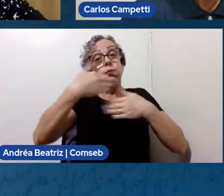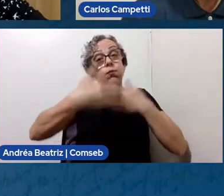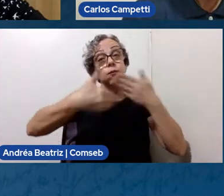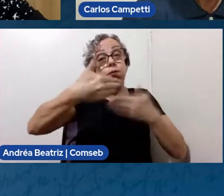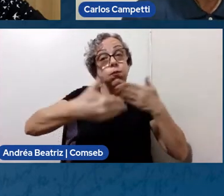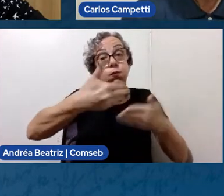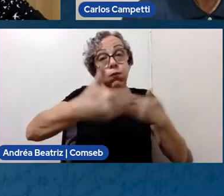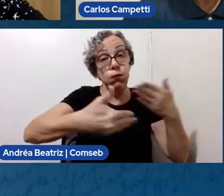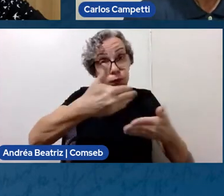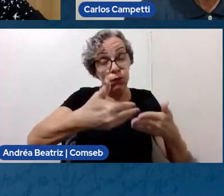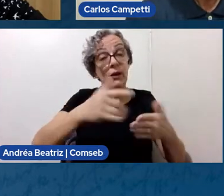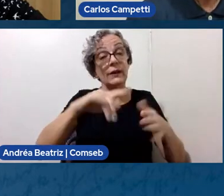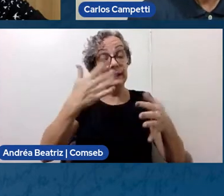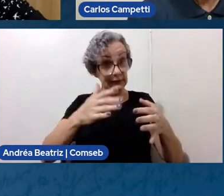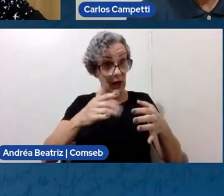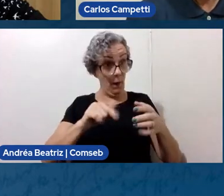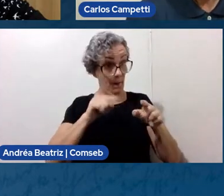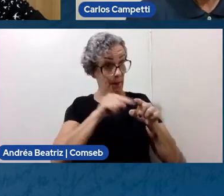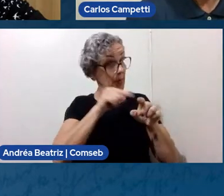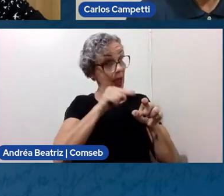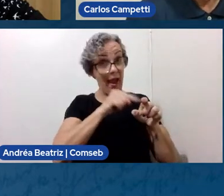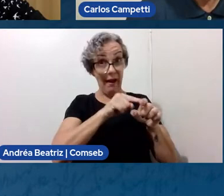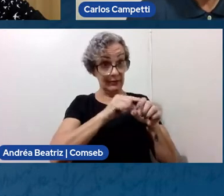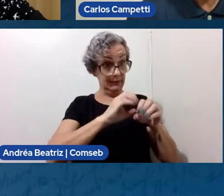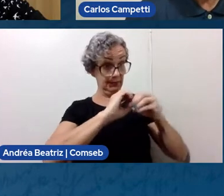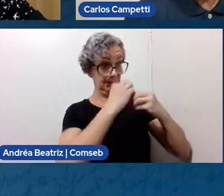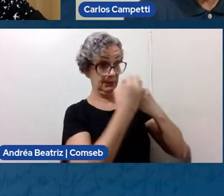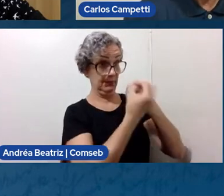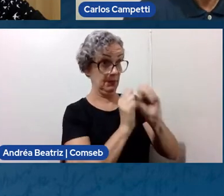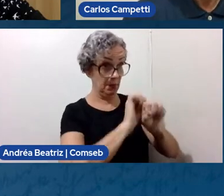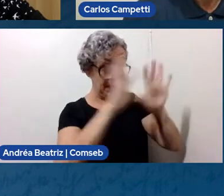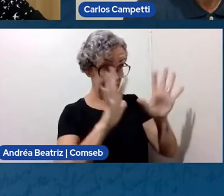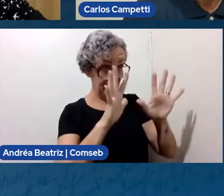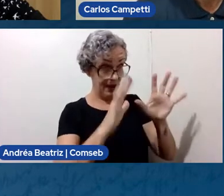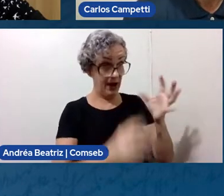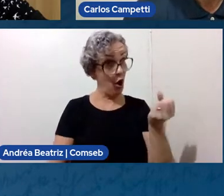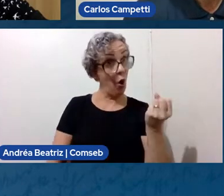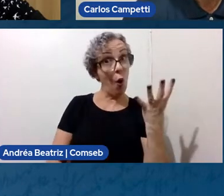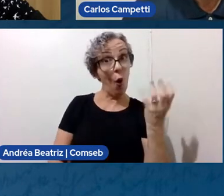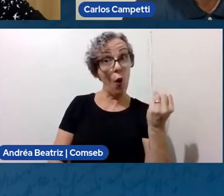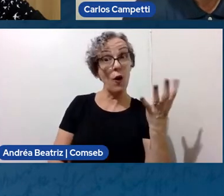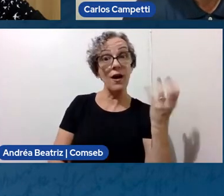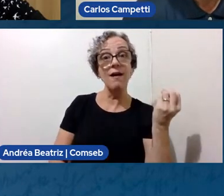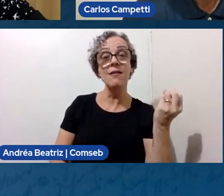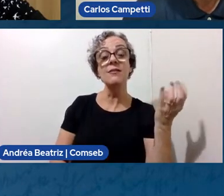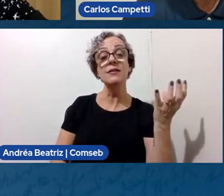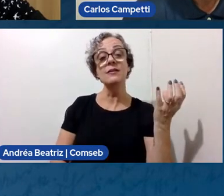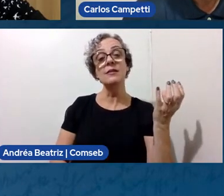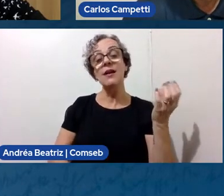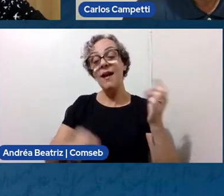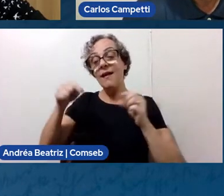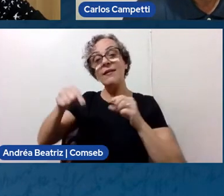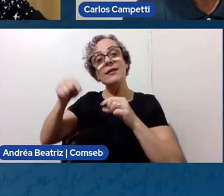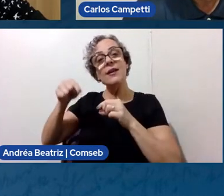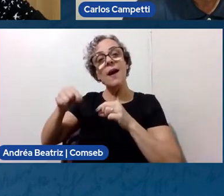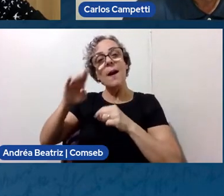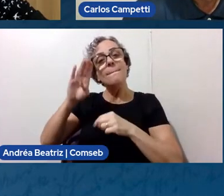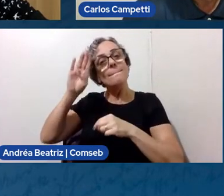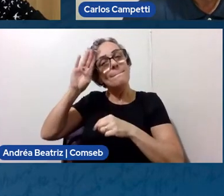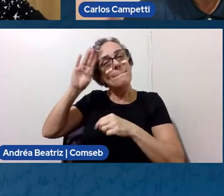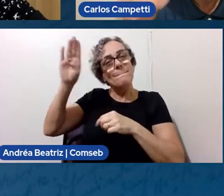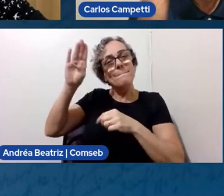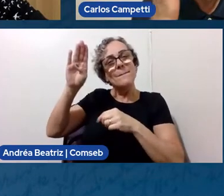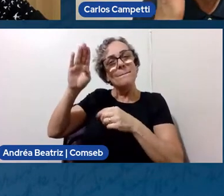dessa matéria orgânica com o princípio vital, que está no fluido cósmico universal,